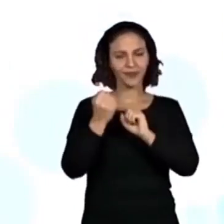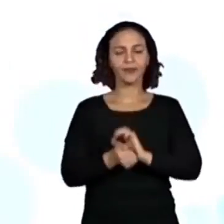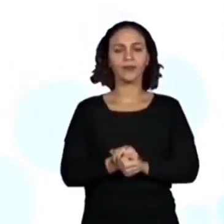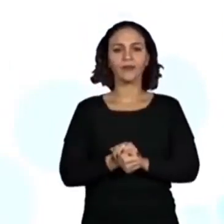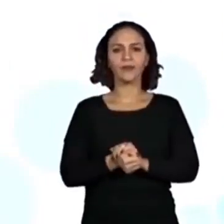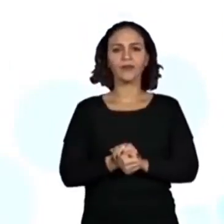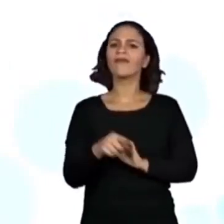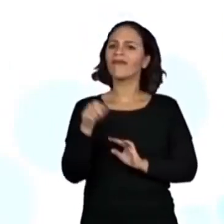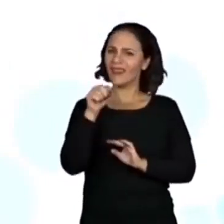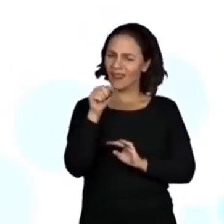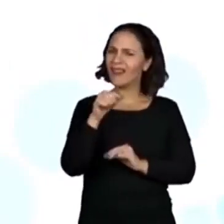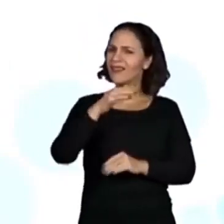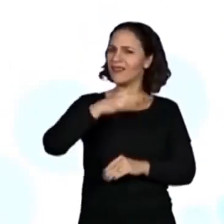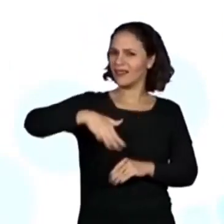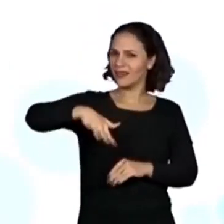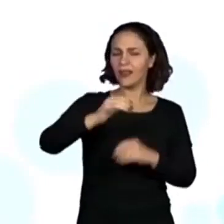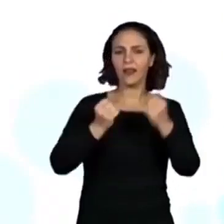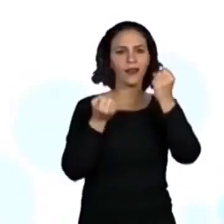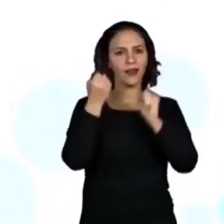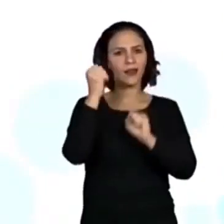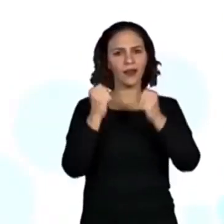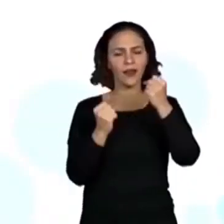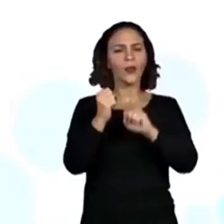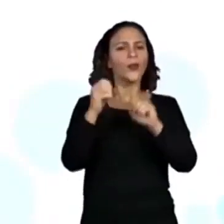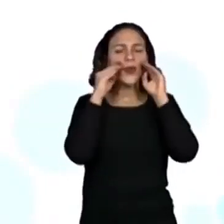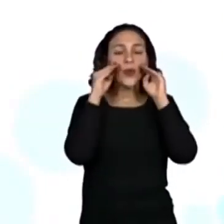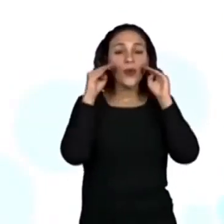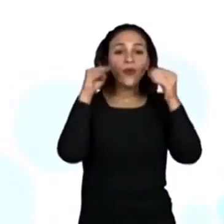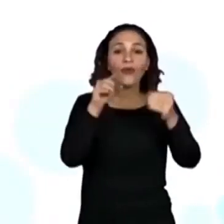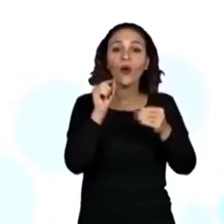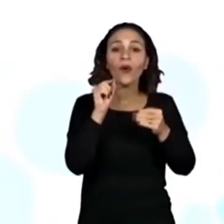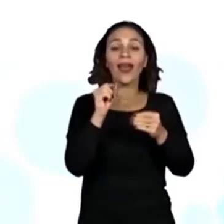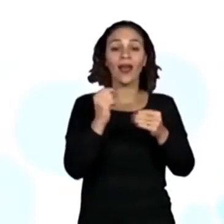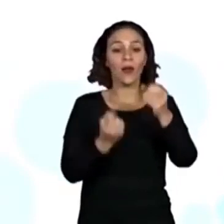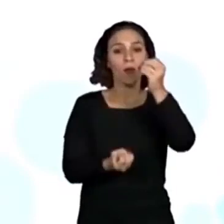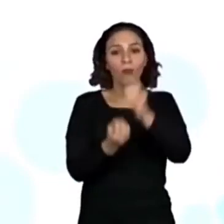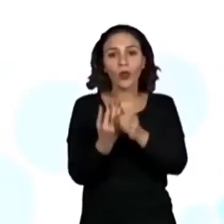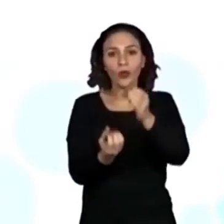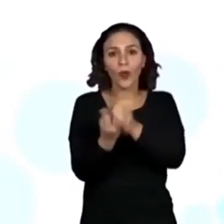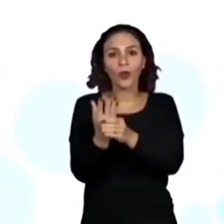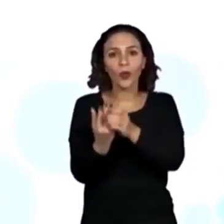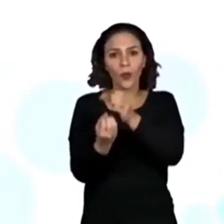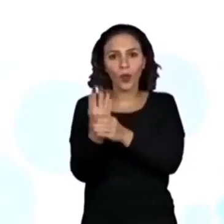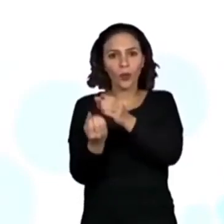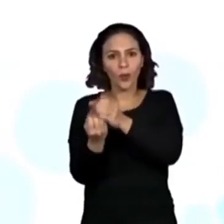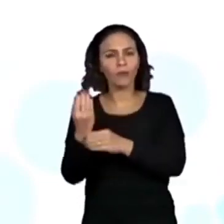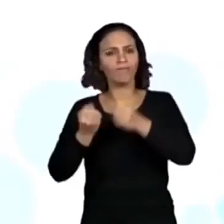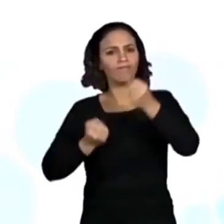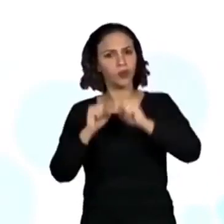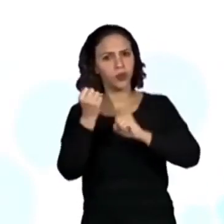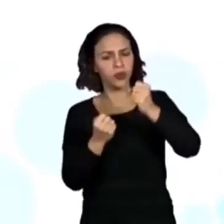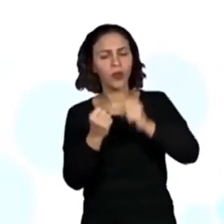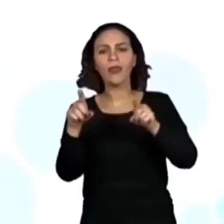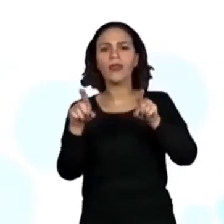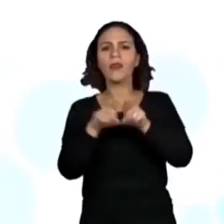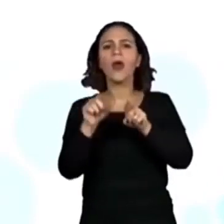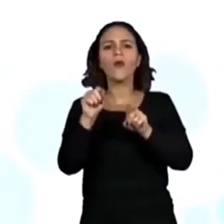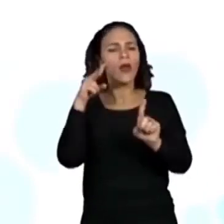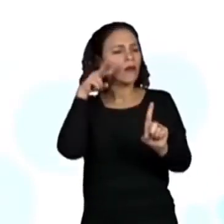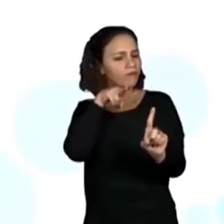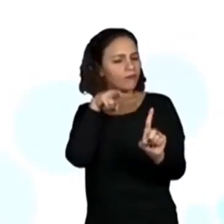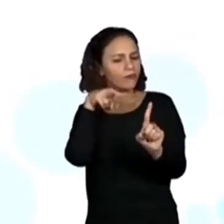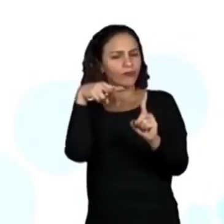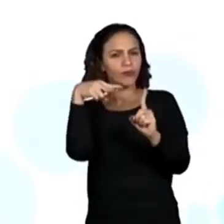espaço industrial, ele enfatiza o processo de industrialização brasileiro e oferece uma visão evolutiva